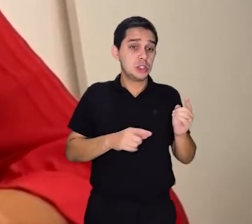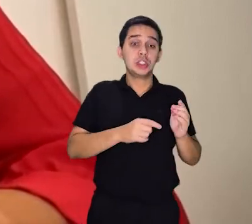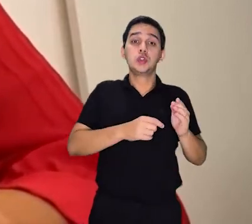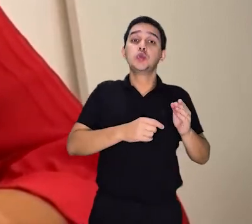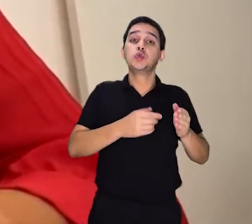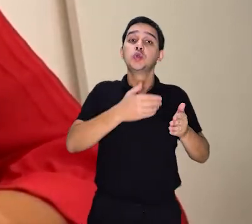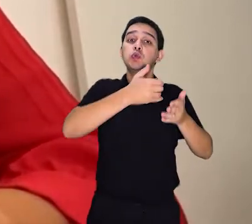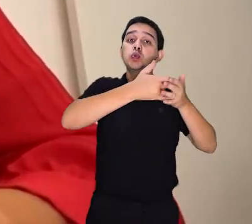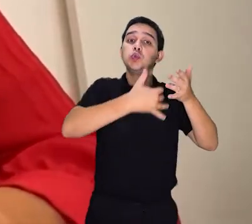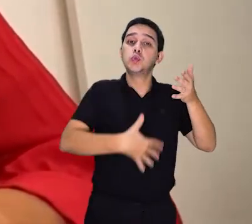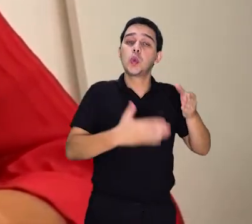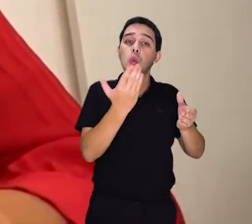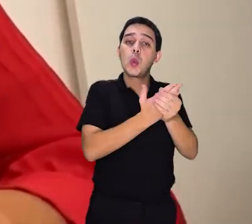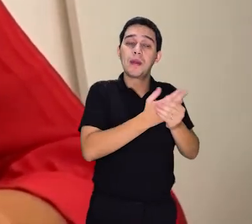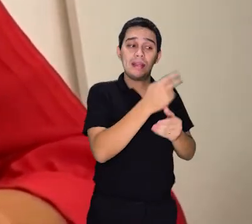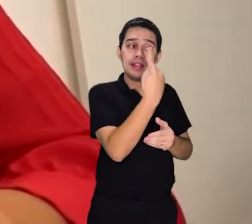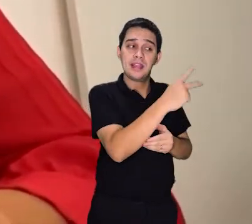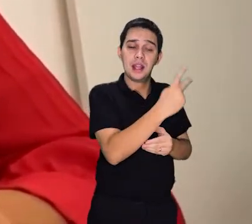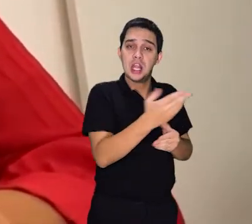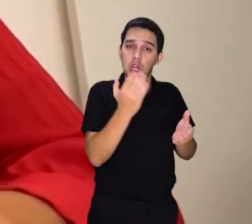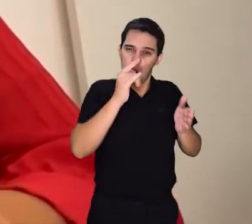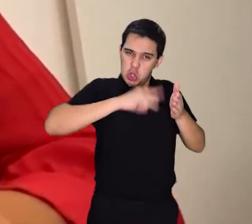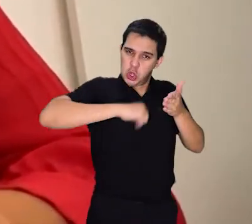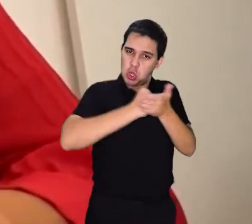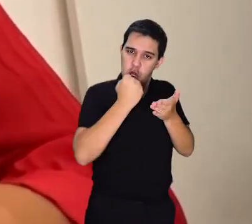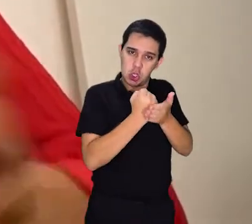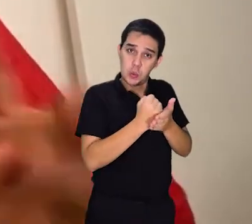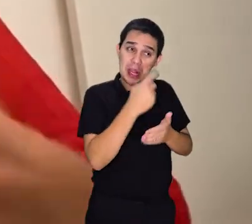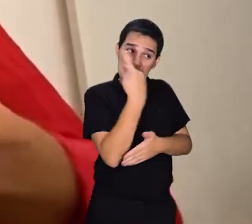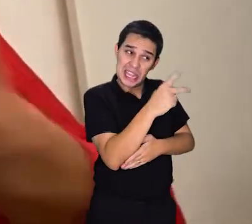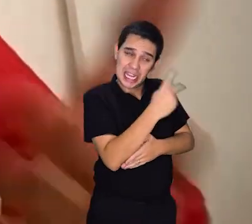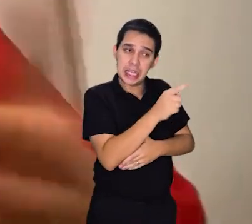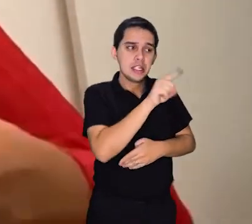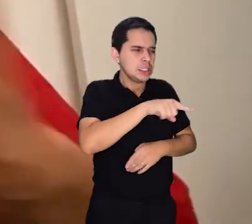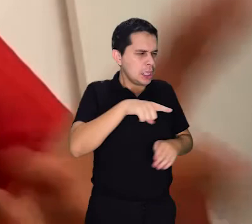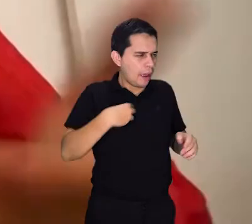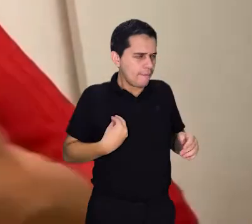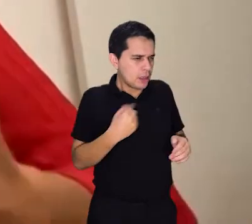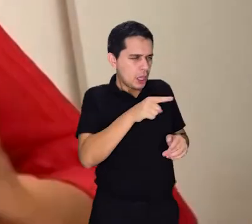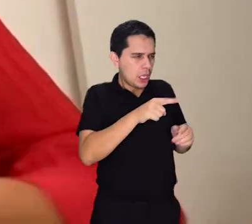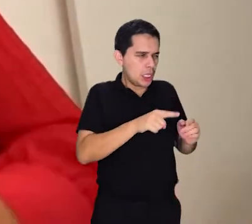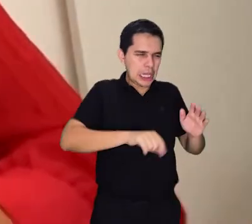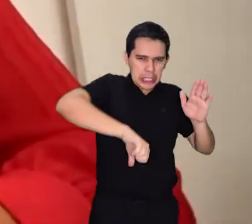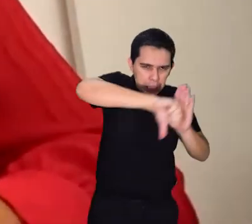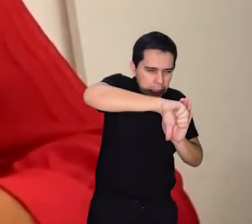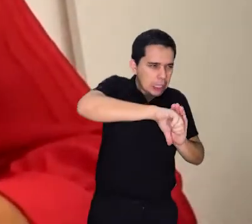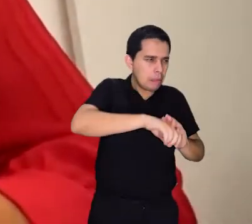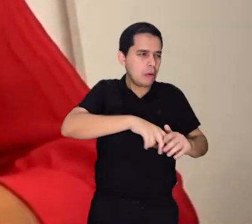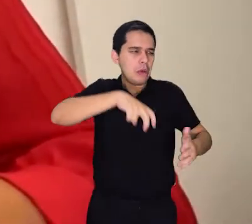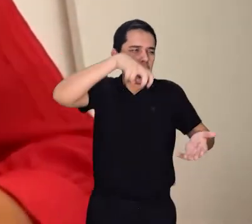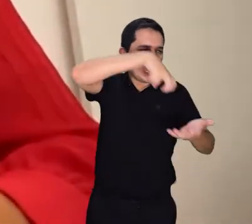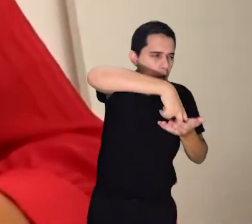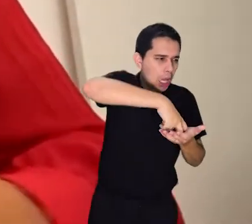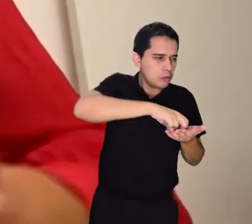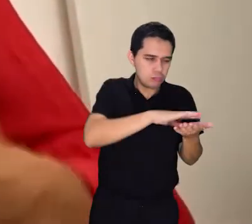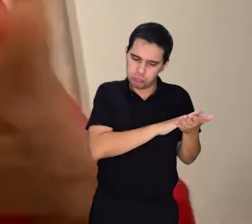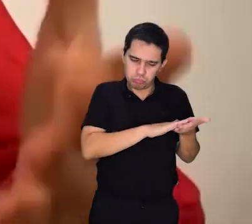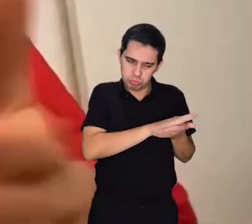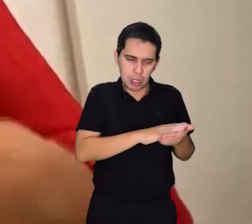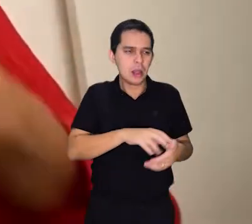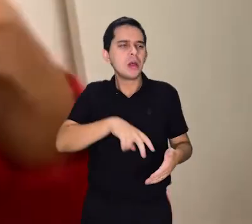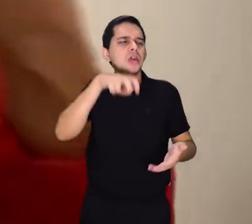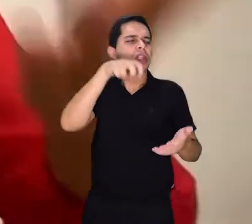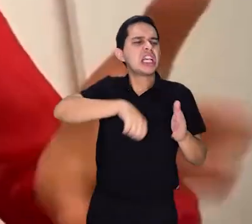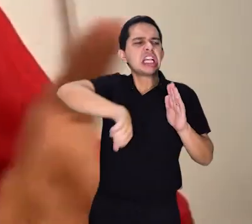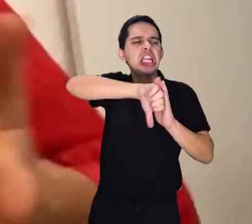prática de violência institucional, possa ir, né, para o CAI Baixada, porque senão a gente também está transferindo um problema. É claro, não